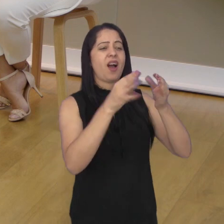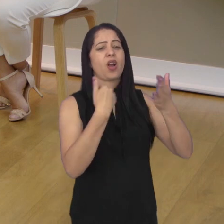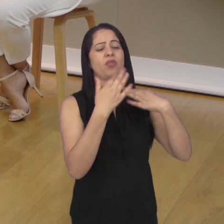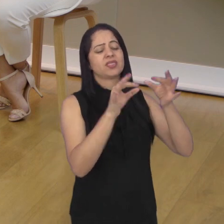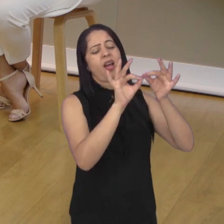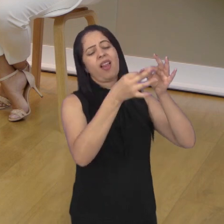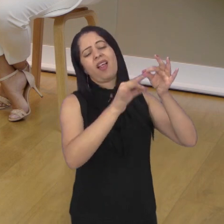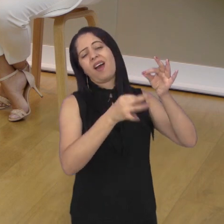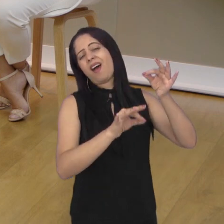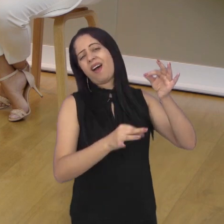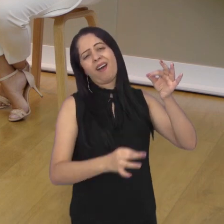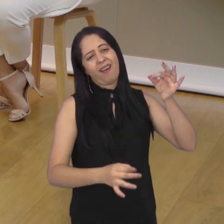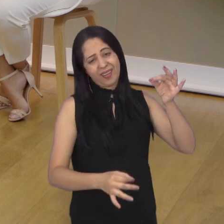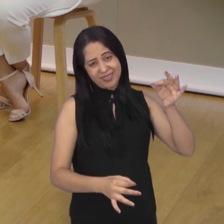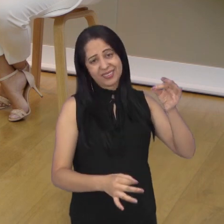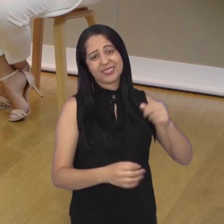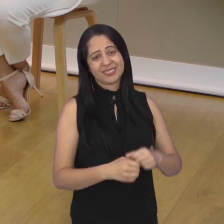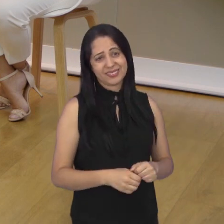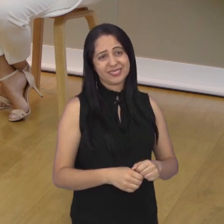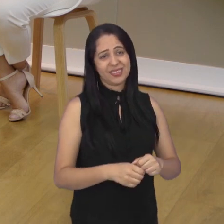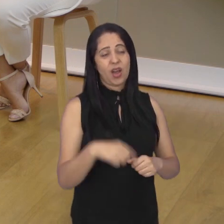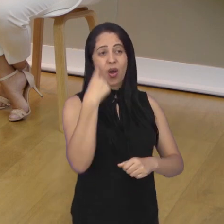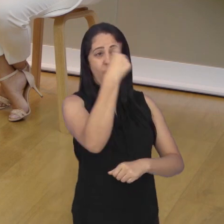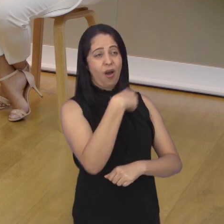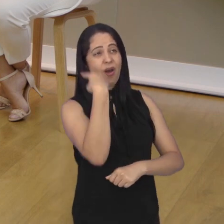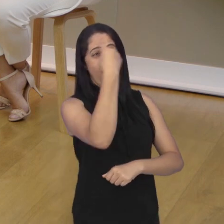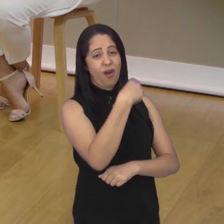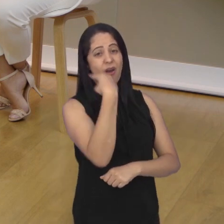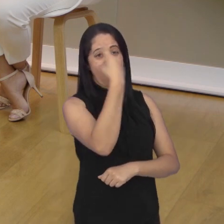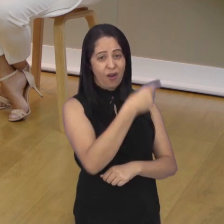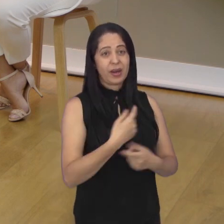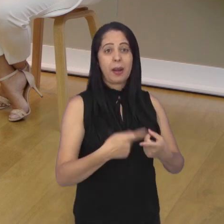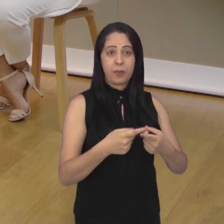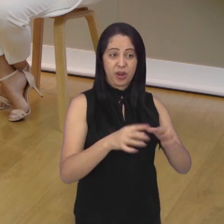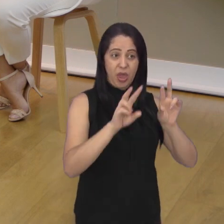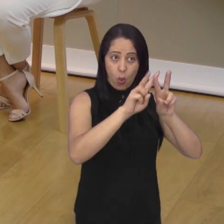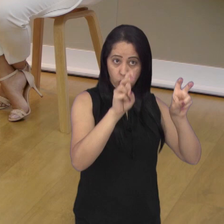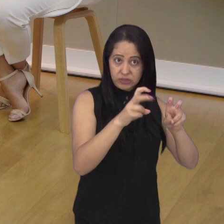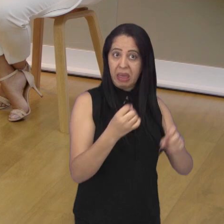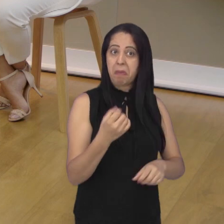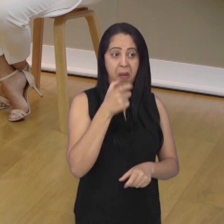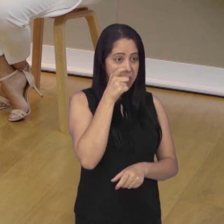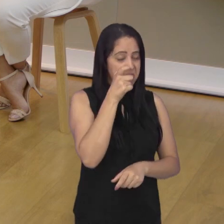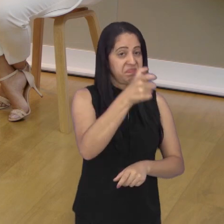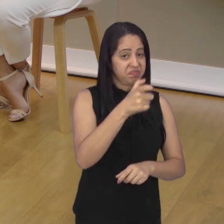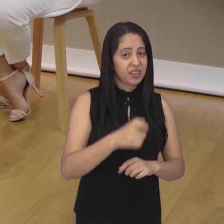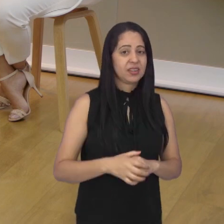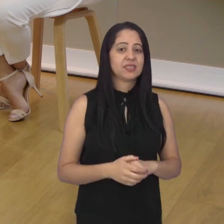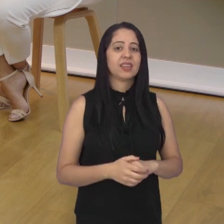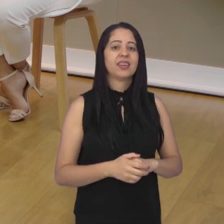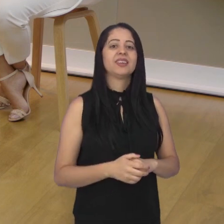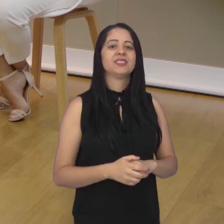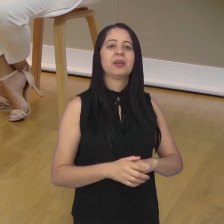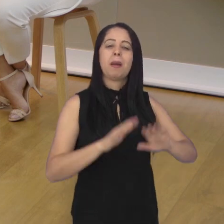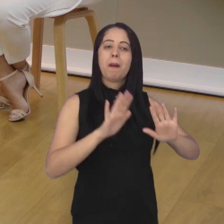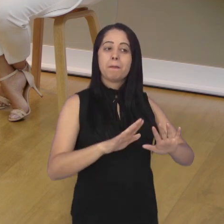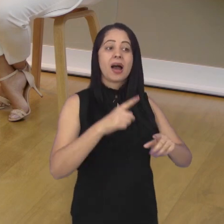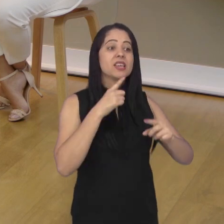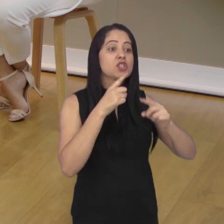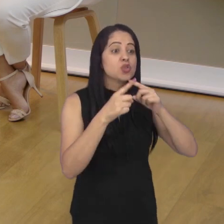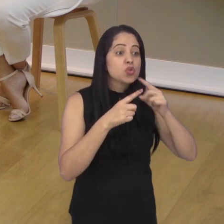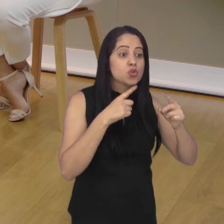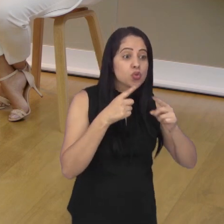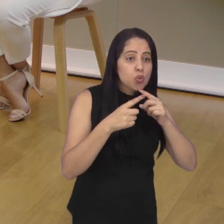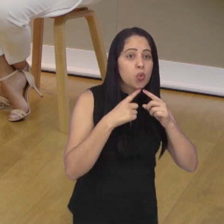poderia ficar conversando aqui sobre Rapaz. alergia por muitas e muitas horas, porque o assunto é extenso, né? Legal. Mas eu acho que a gente